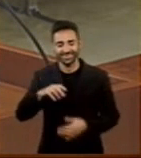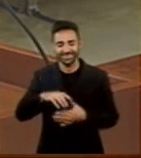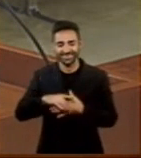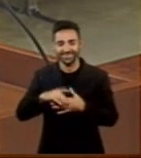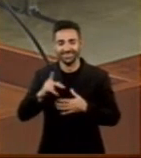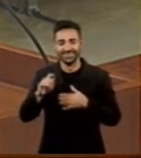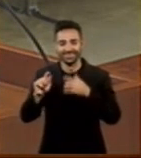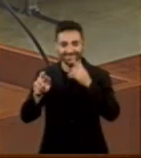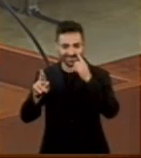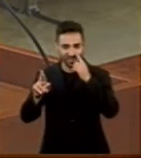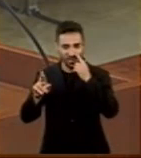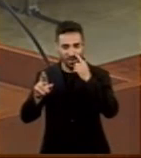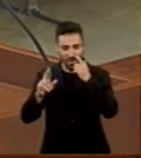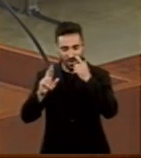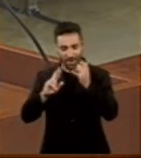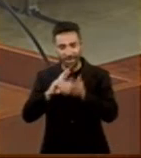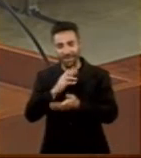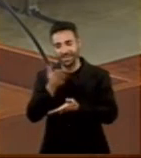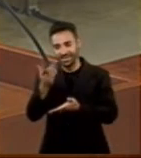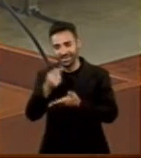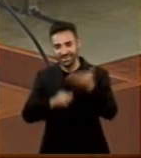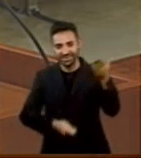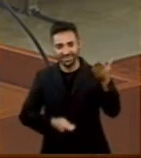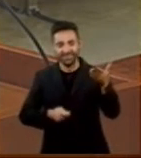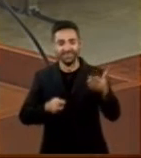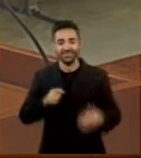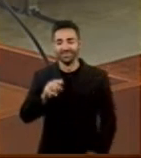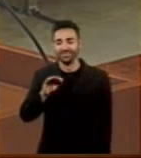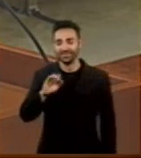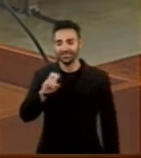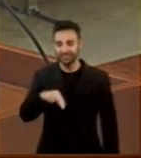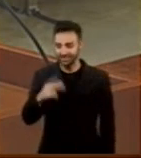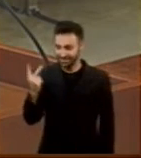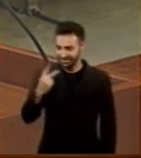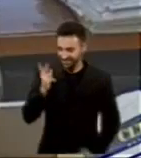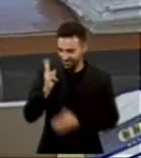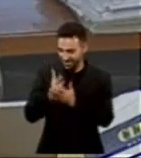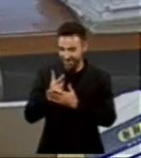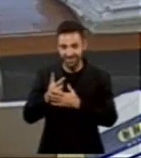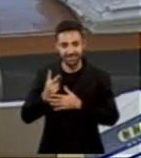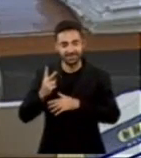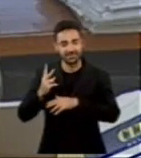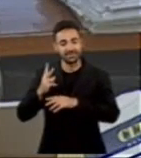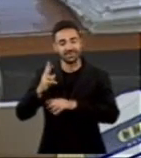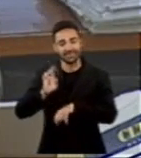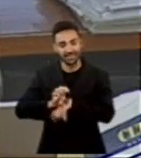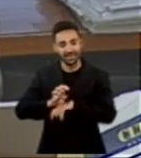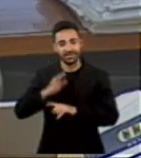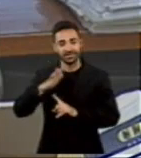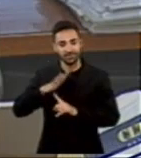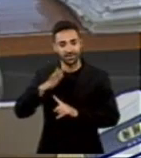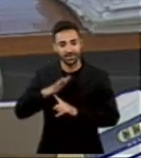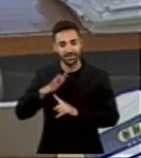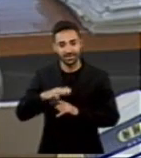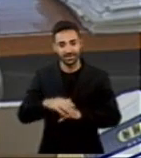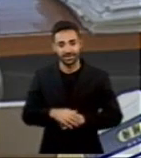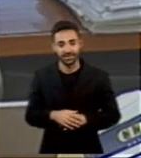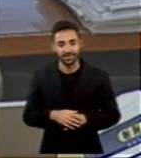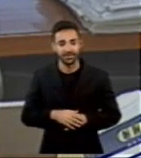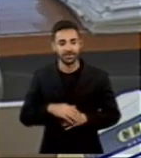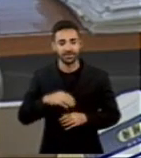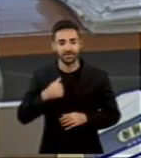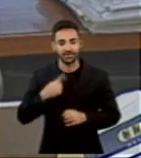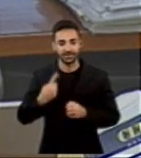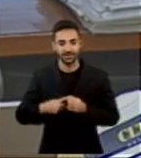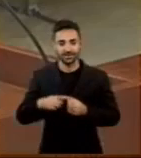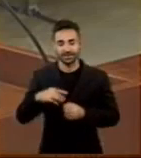senhor relator, ministro Fachin, da minha terra, do Paraná, do qual eu sou bagrinho, né, bagrinha, com muito